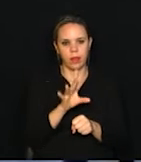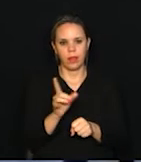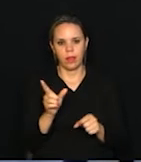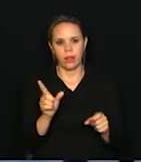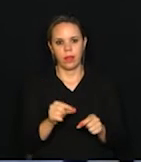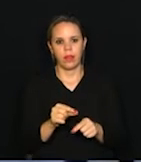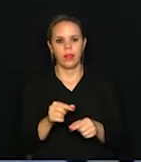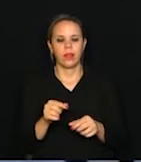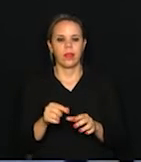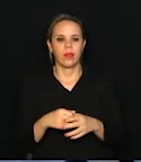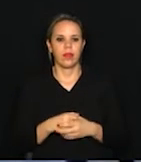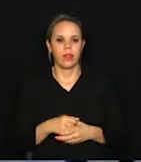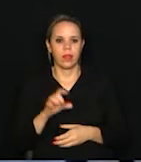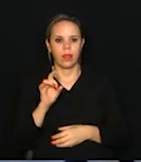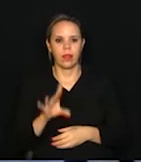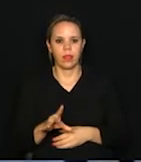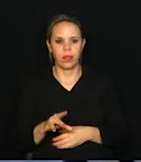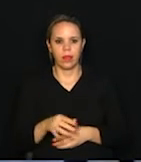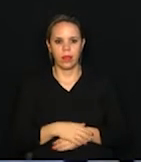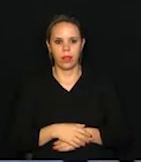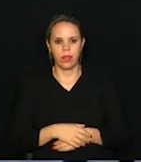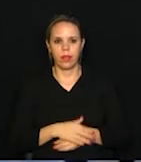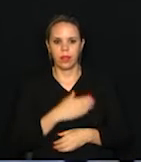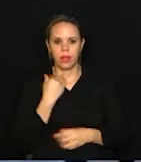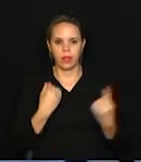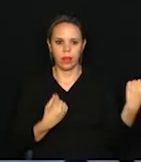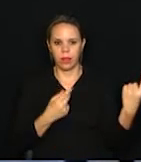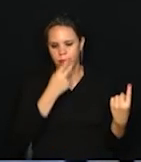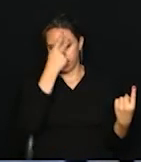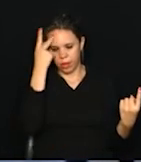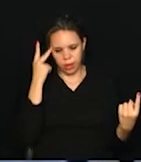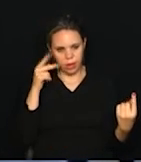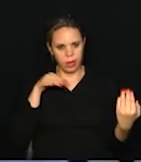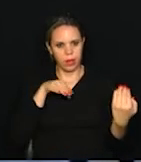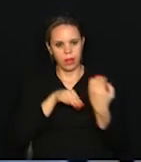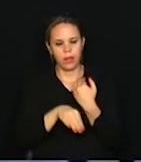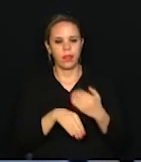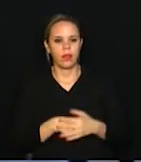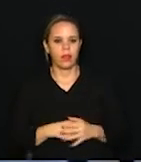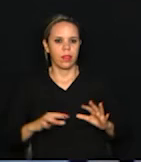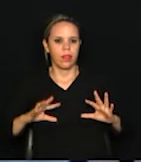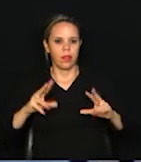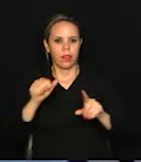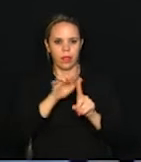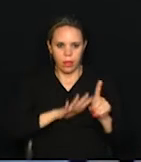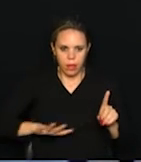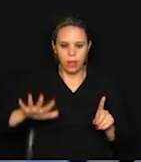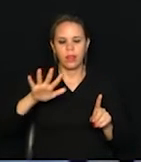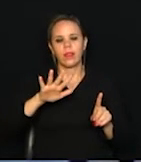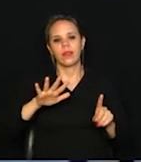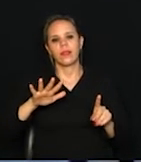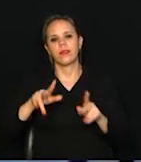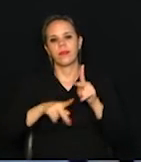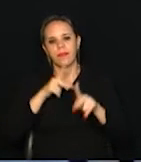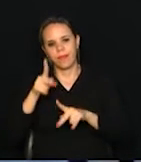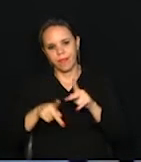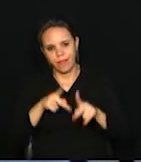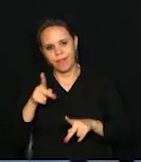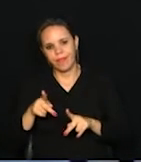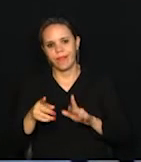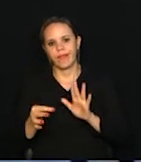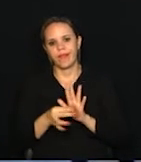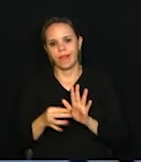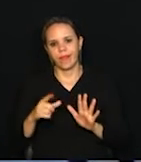não. Apenas 60 não. Enquanto morrer uma pessoa no trânsito, toda a sociedade, todos os formuladores de